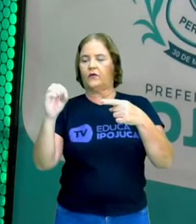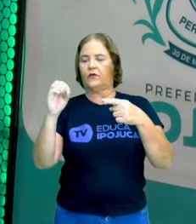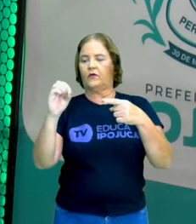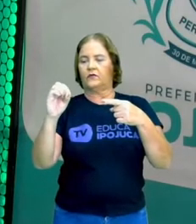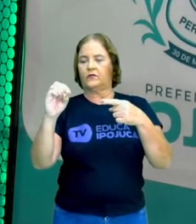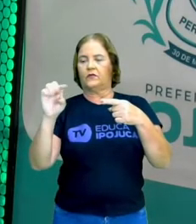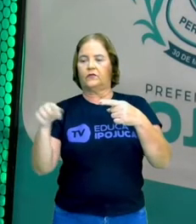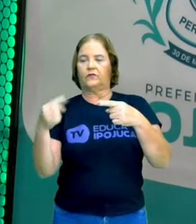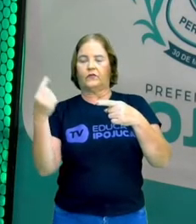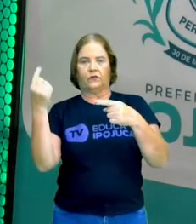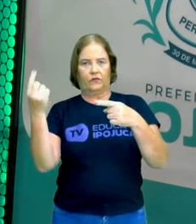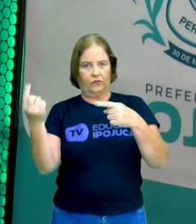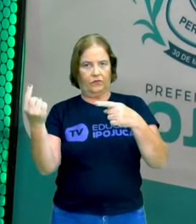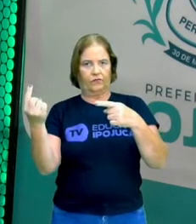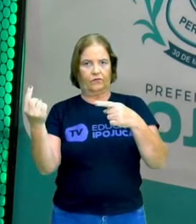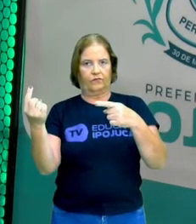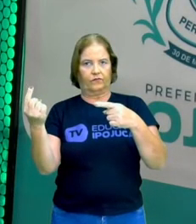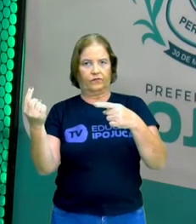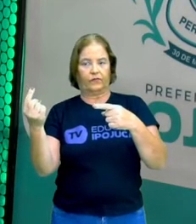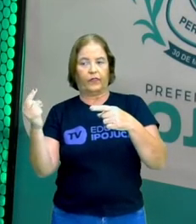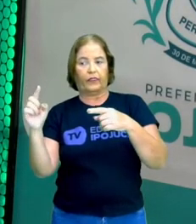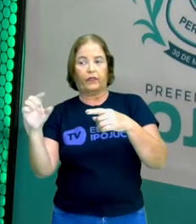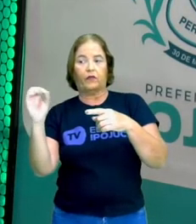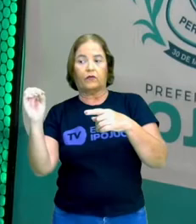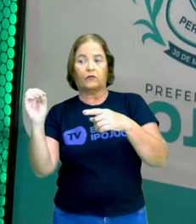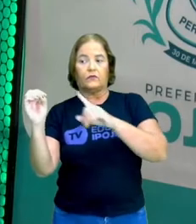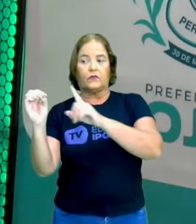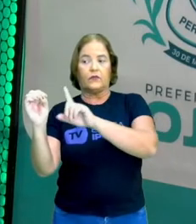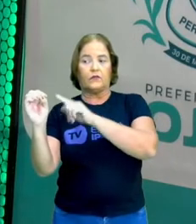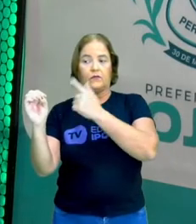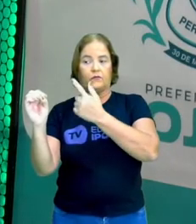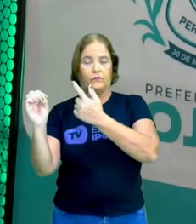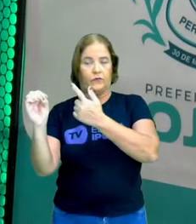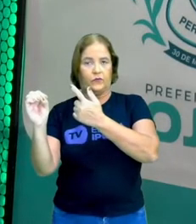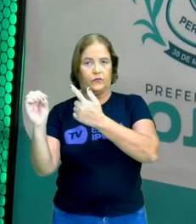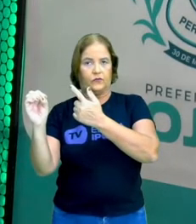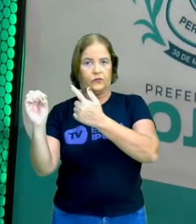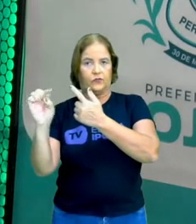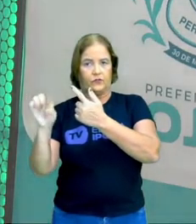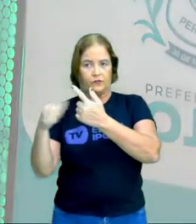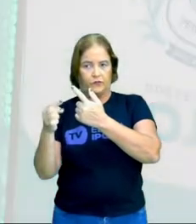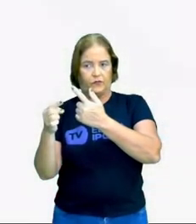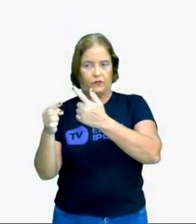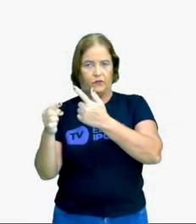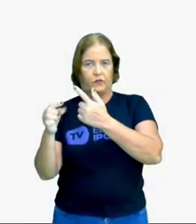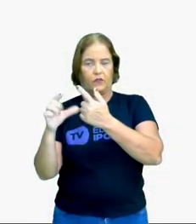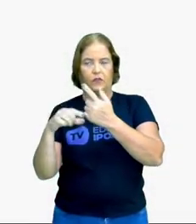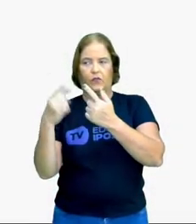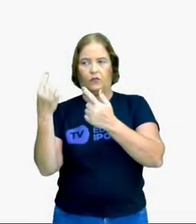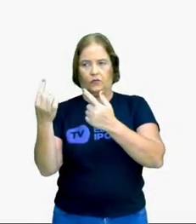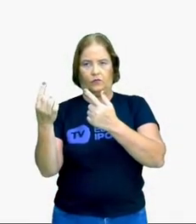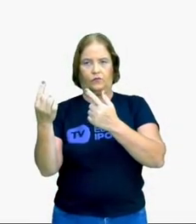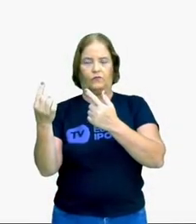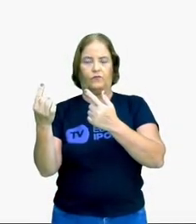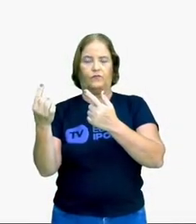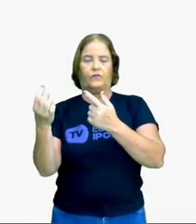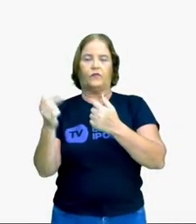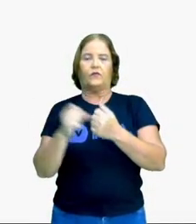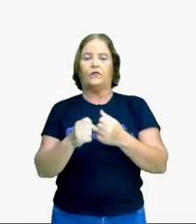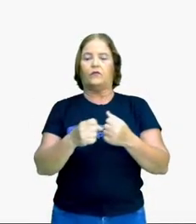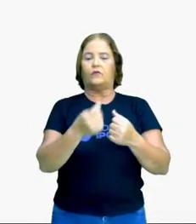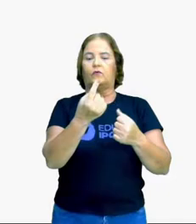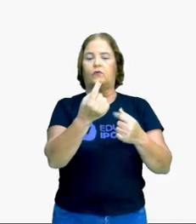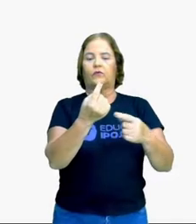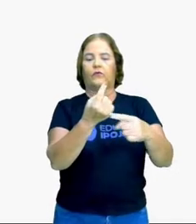Significa que após a vírgula, do lado direito, teremos uma casa decimal. E 1 sobre